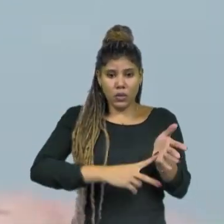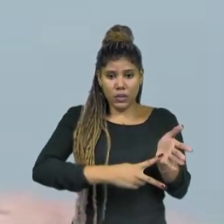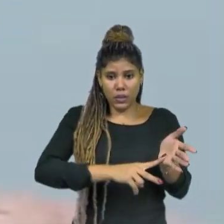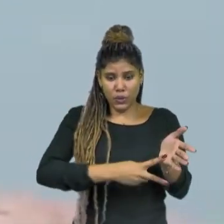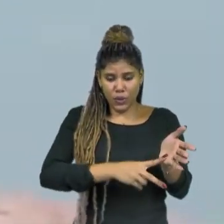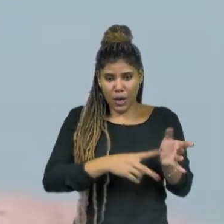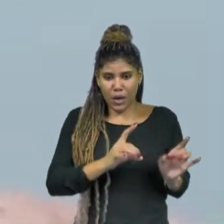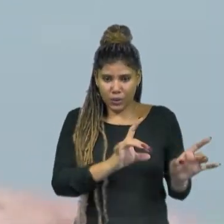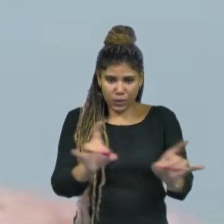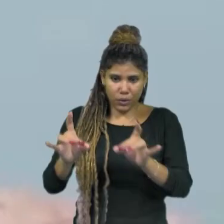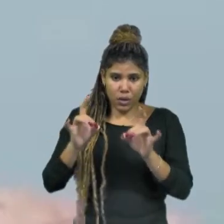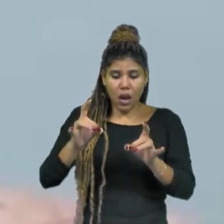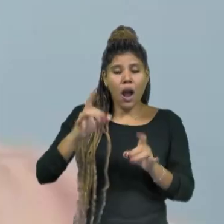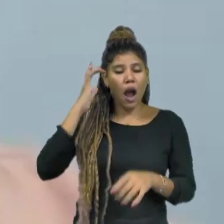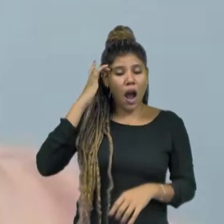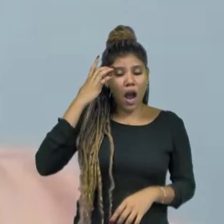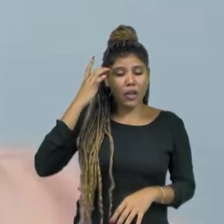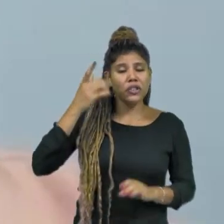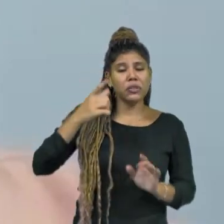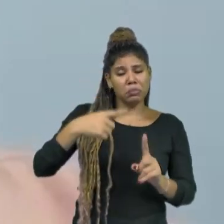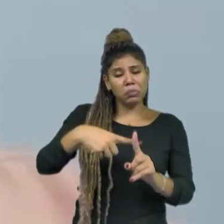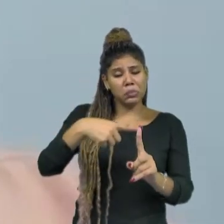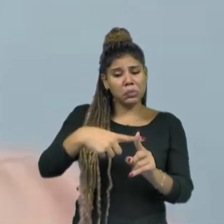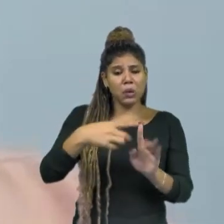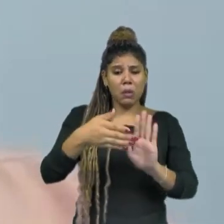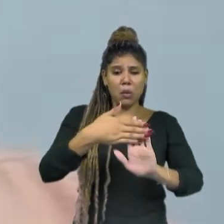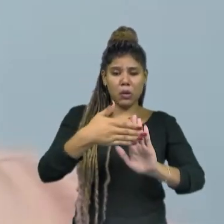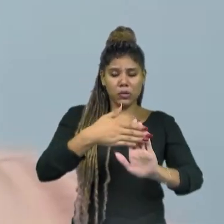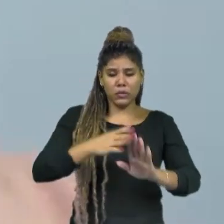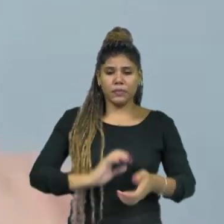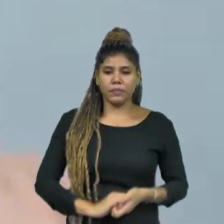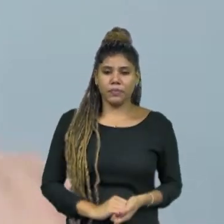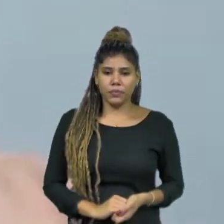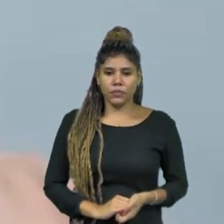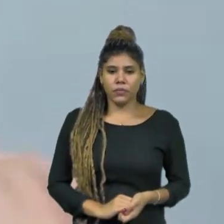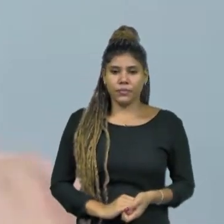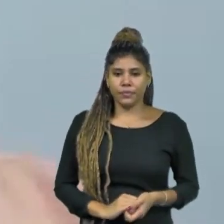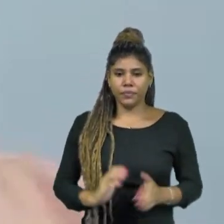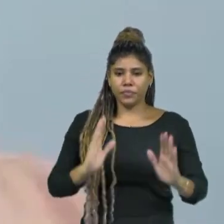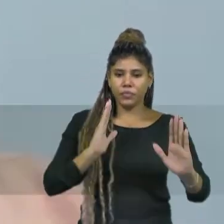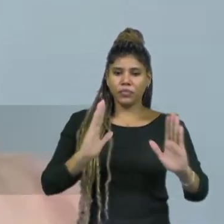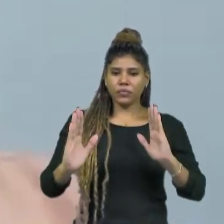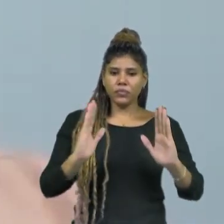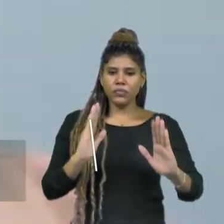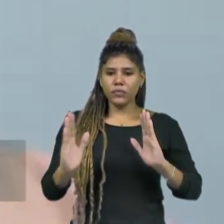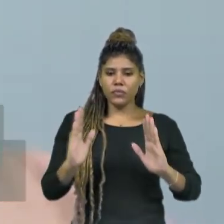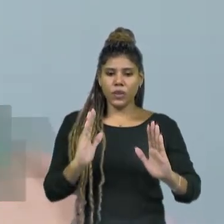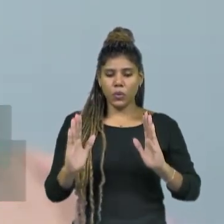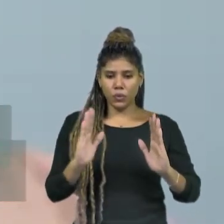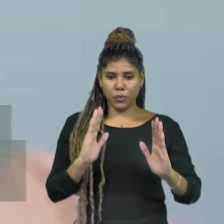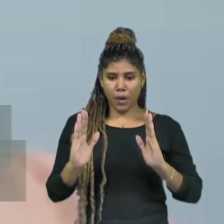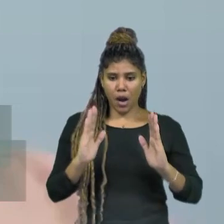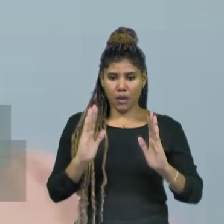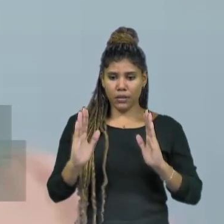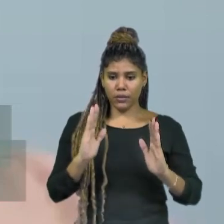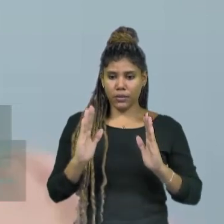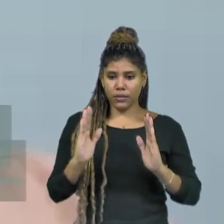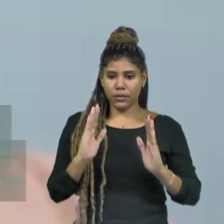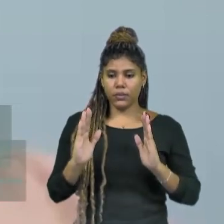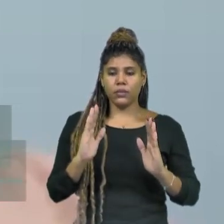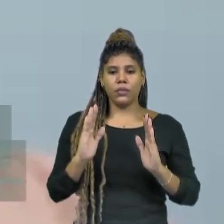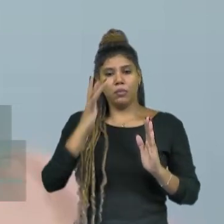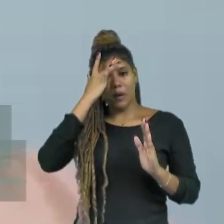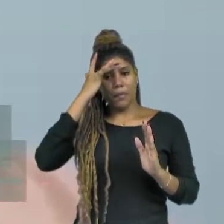como positiva a proposta. Os prazos, né, de carências hoje da lei, né, para o trabalhador